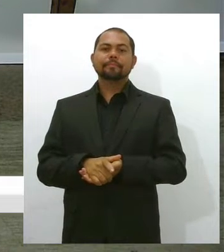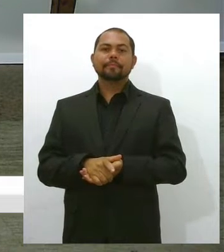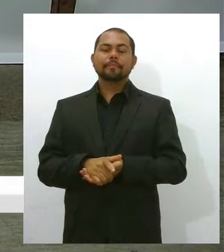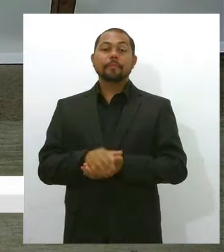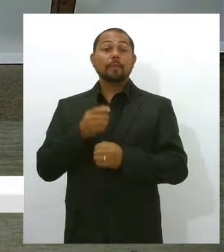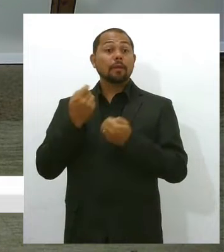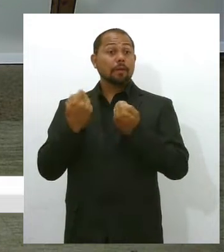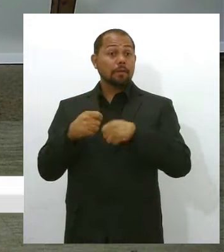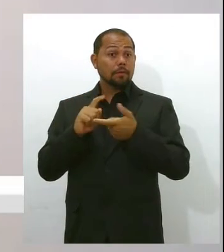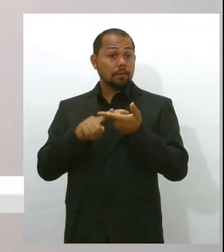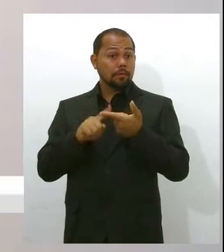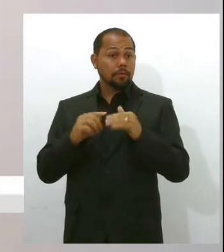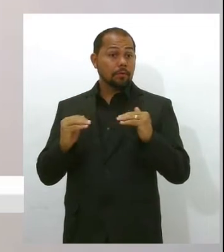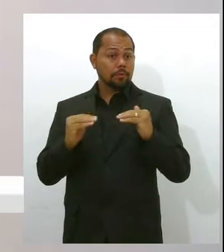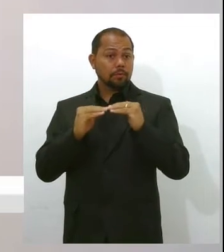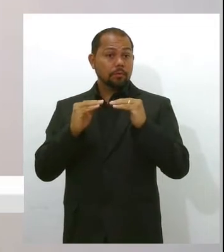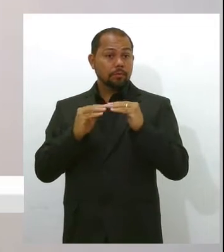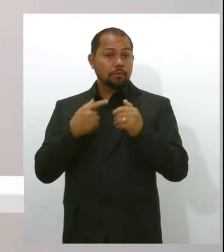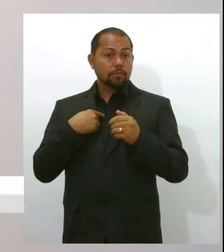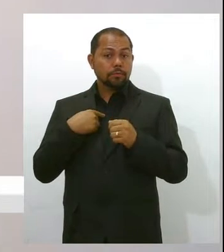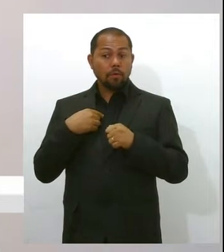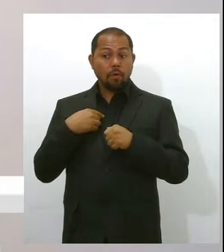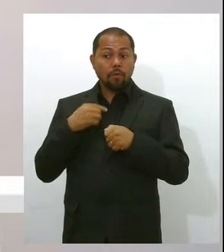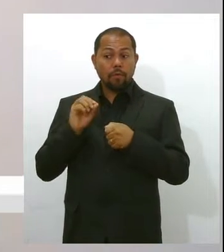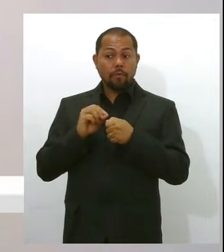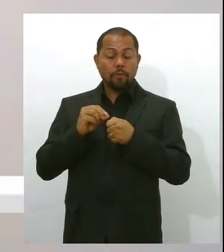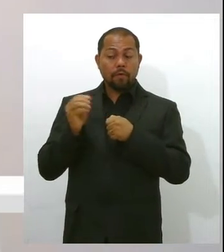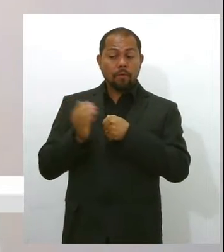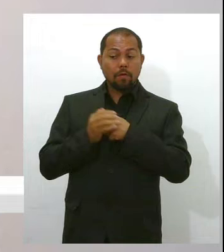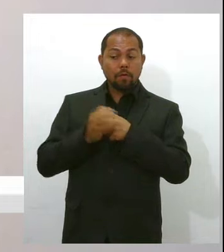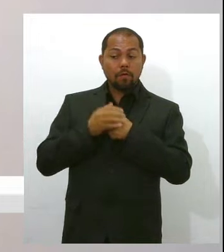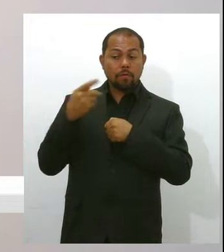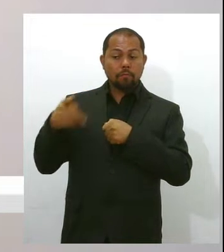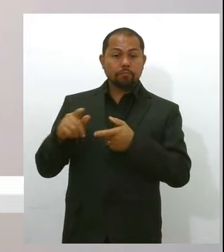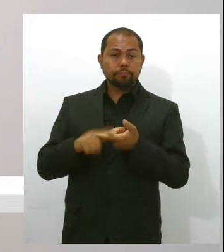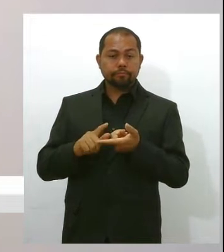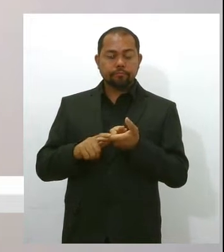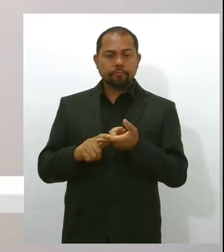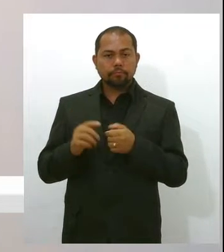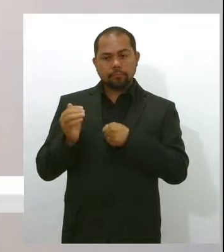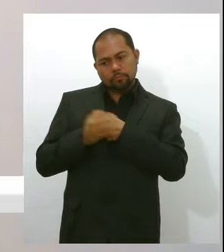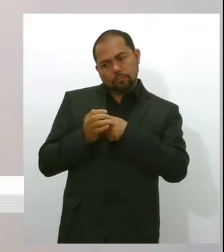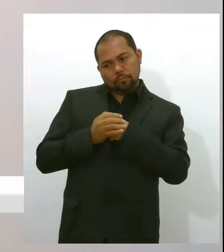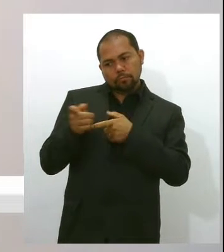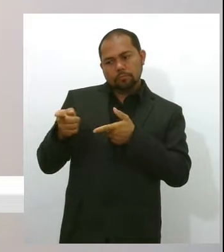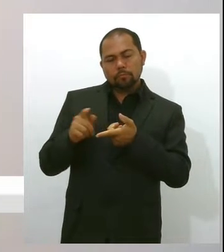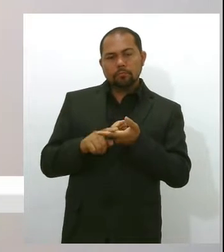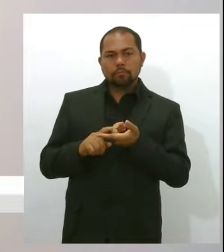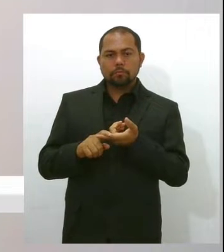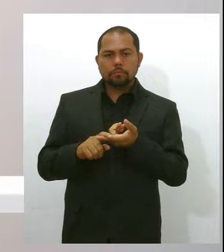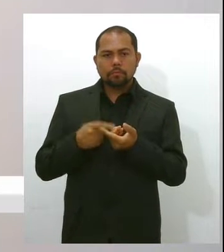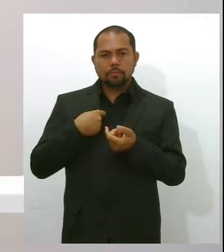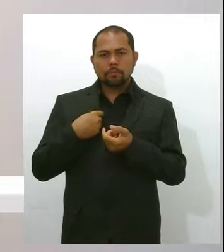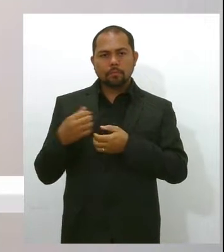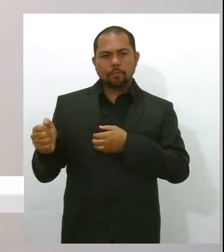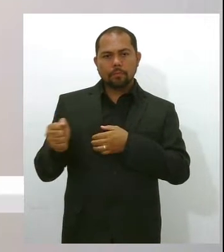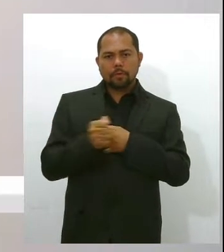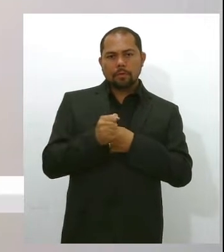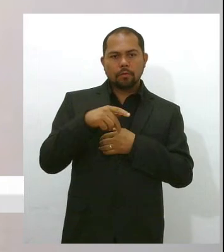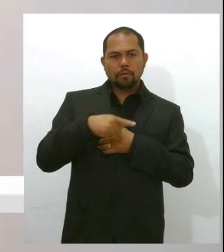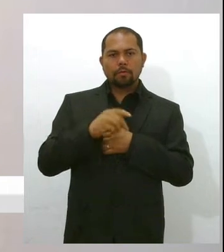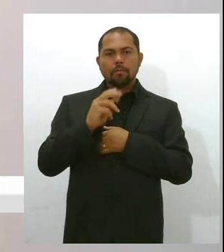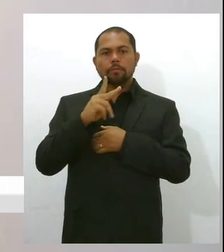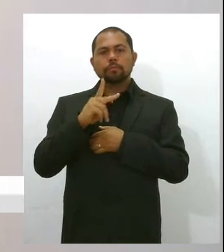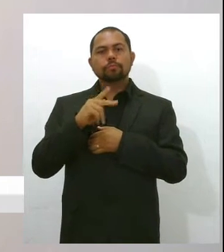do faça você mesmo, né, que o punk sempre trouxe pra gente, assim, essa coisa dessa brincadeira de três acordes